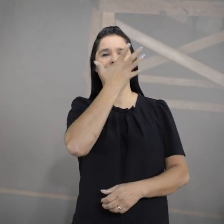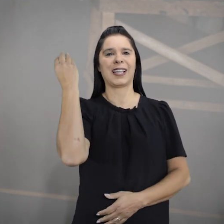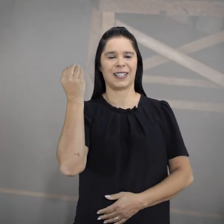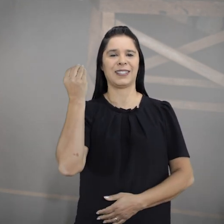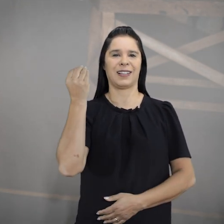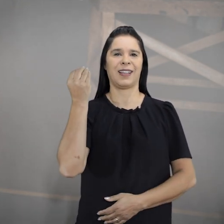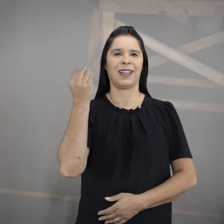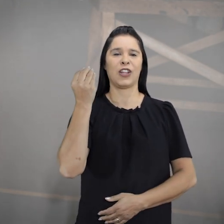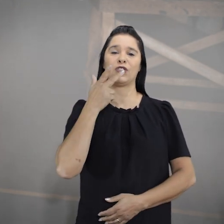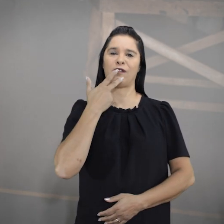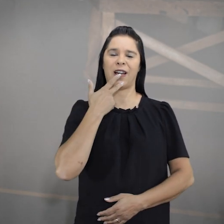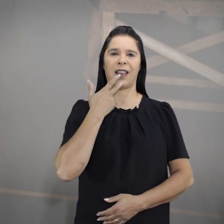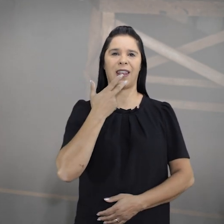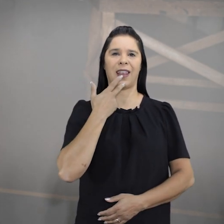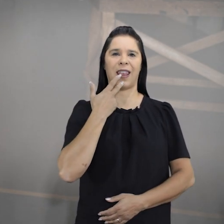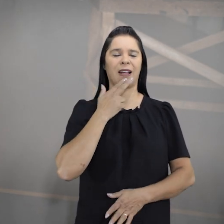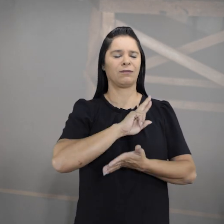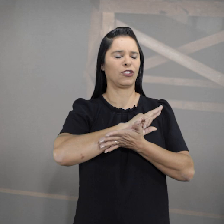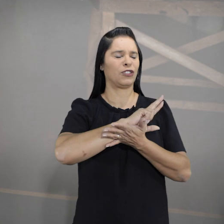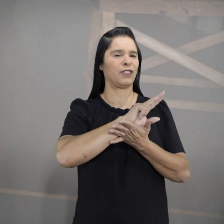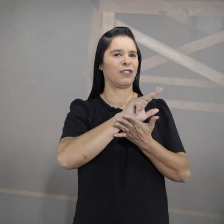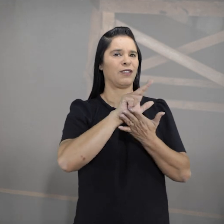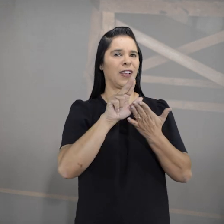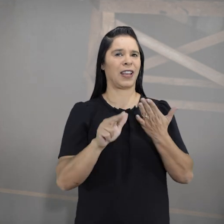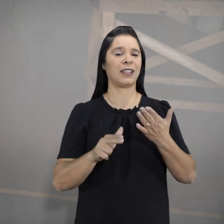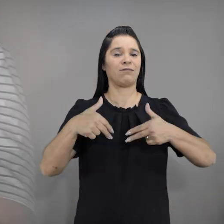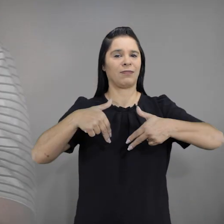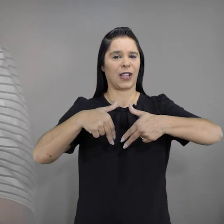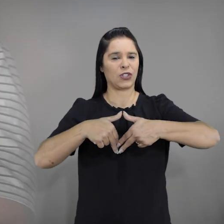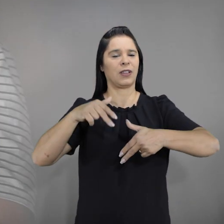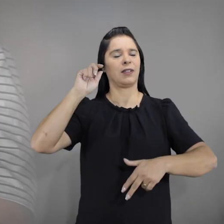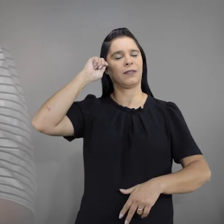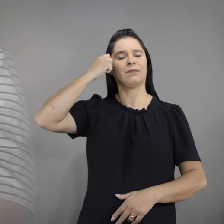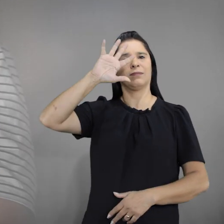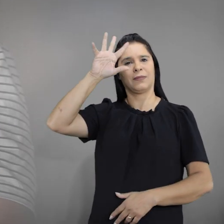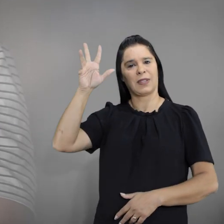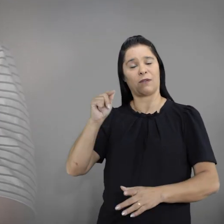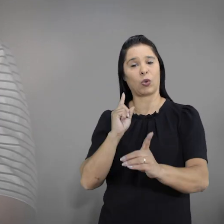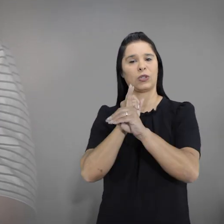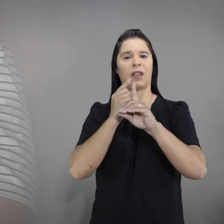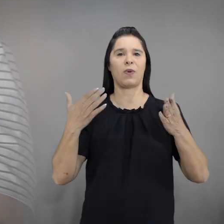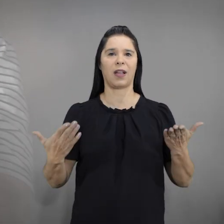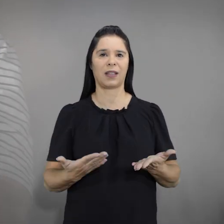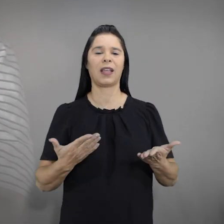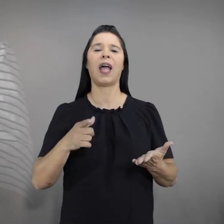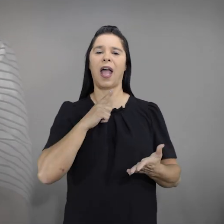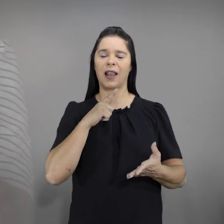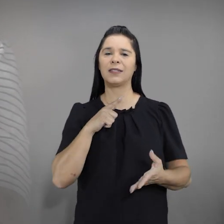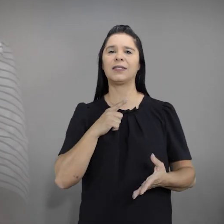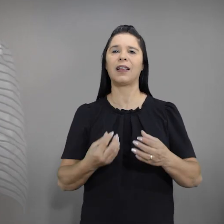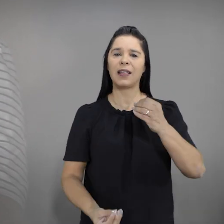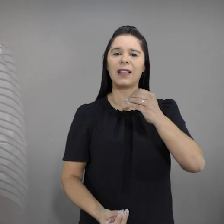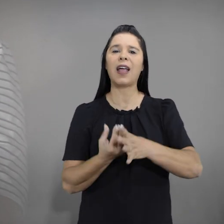que as várias, né, etnias africanas que se encontraram aqui, elas constituíram o